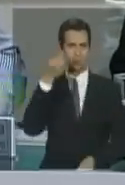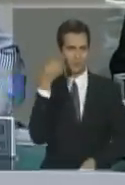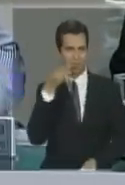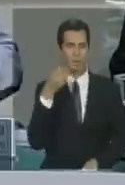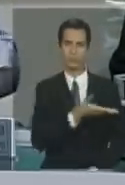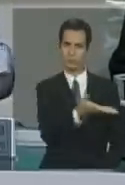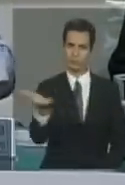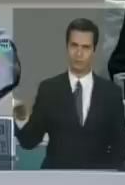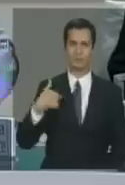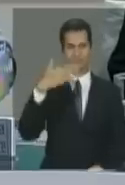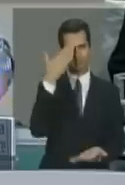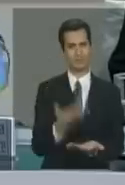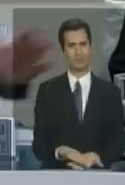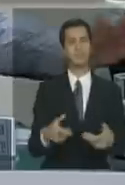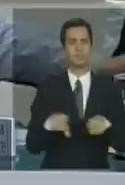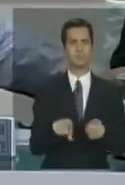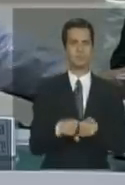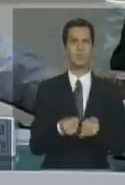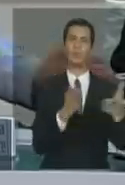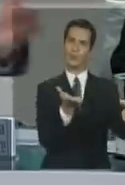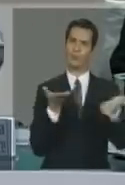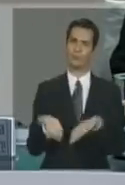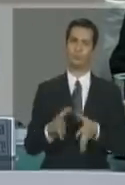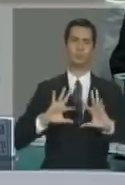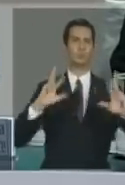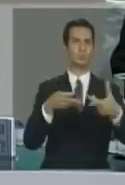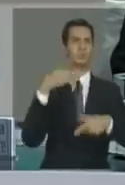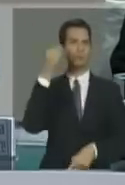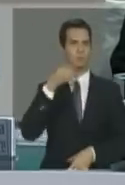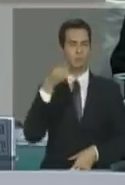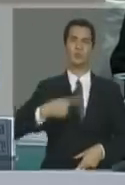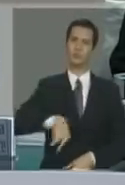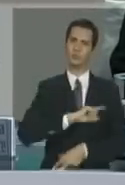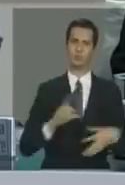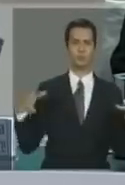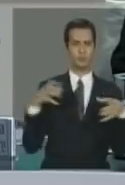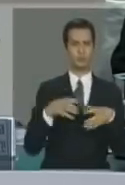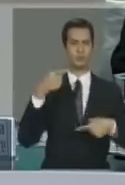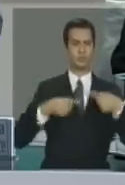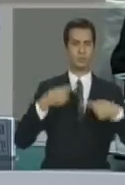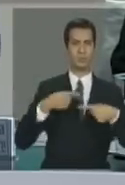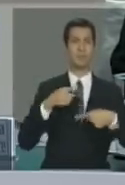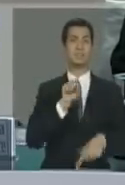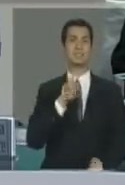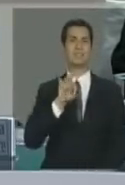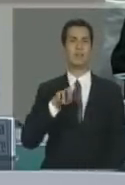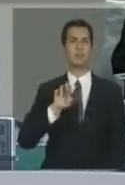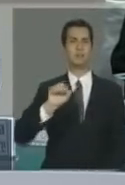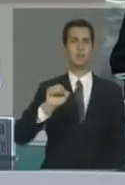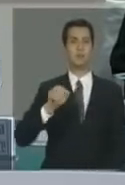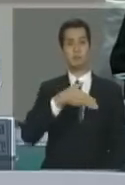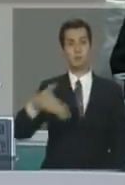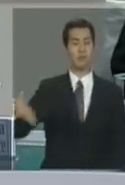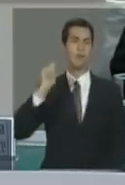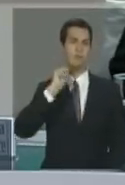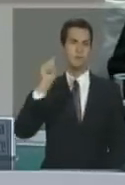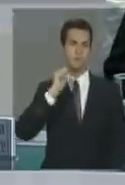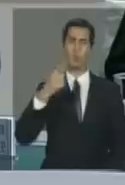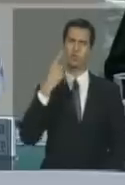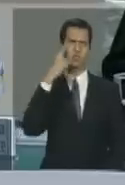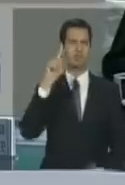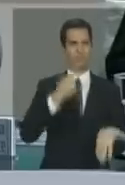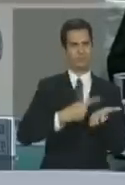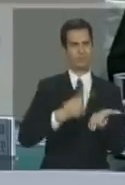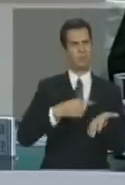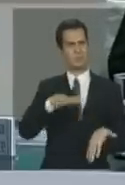tenho certeza, e convido desde já todos à frente parlamentar para o debate com o Steiner, agora em abril. Só falta confirmar a data com a agenda dele, mas deve ser uma